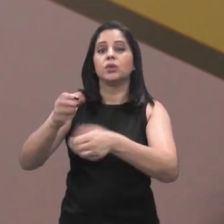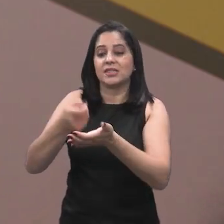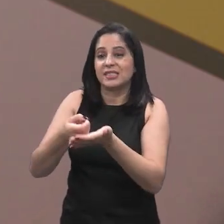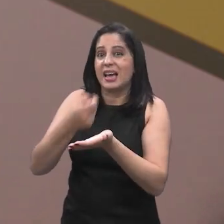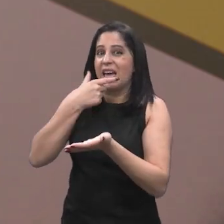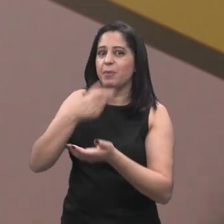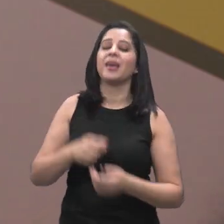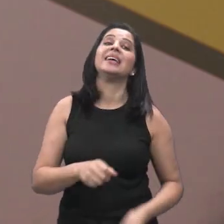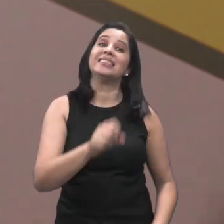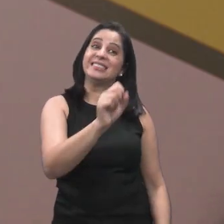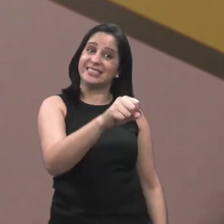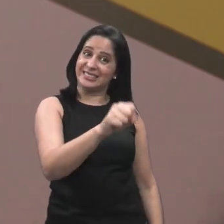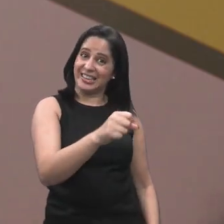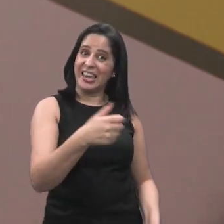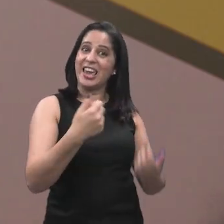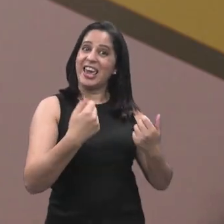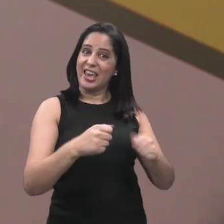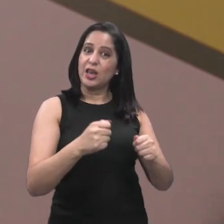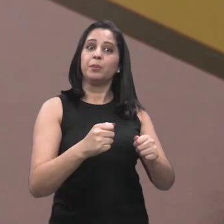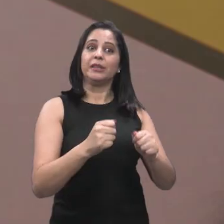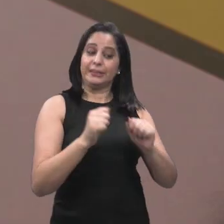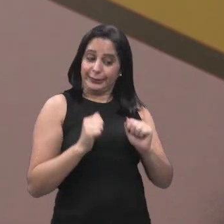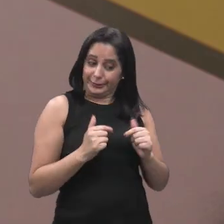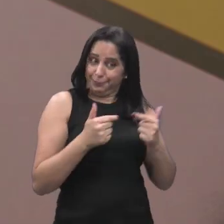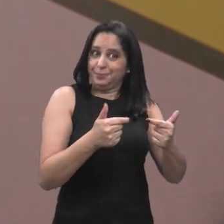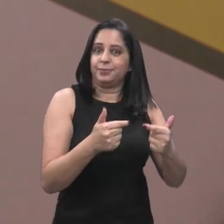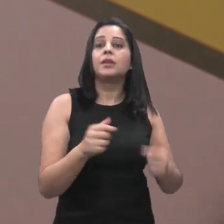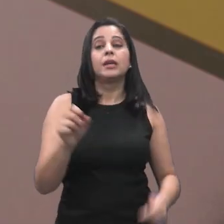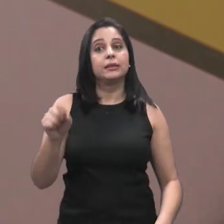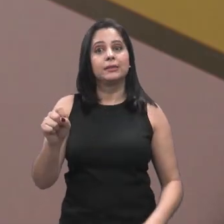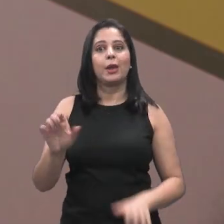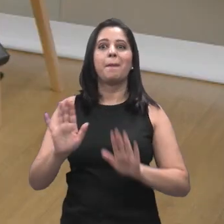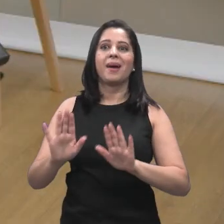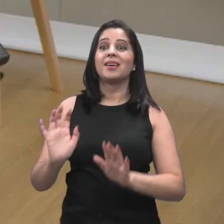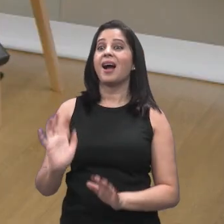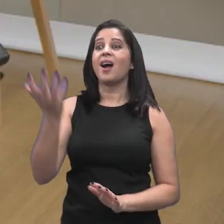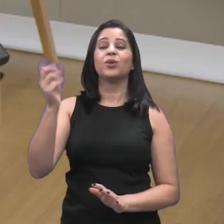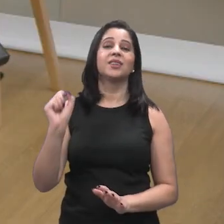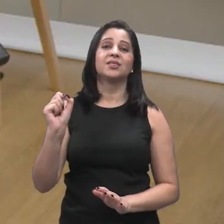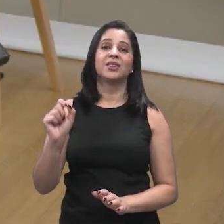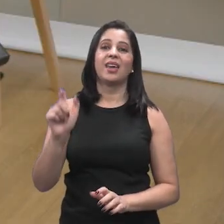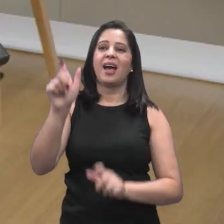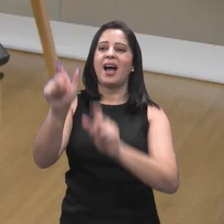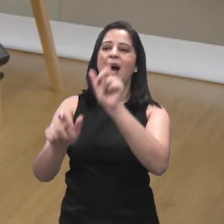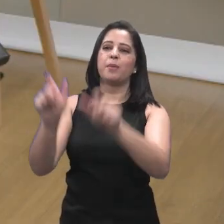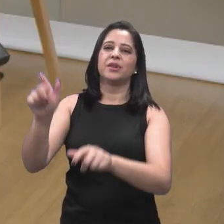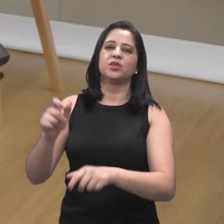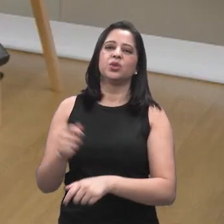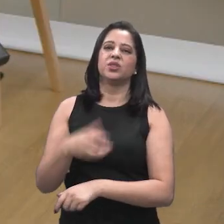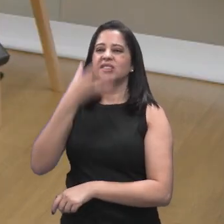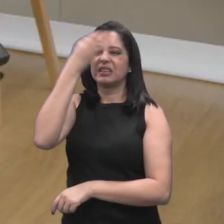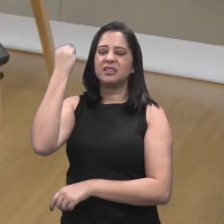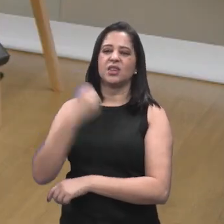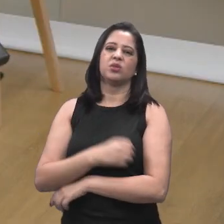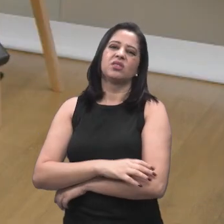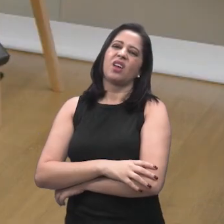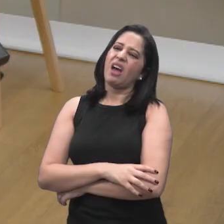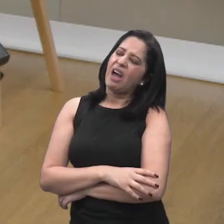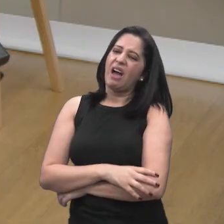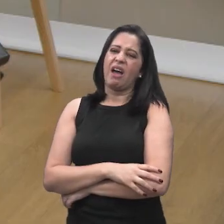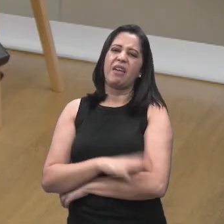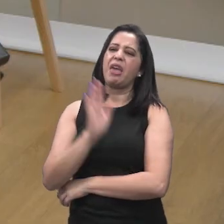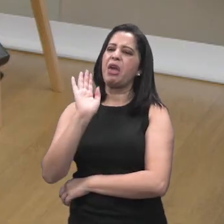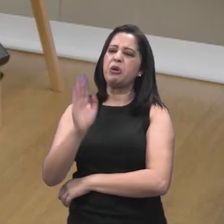nos horários certinhos da medicação. O que acontece muito disciplinado ali, né? O paciente nesse caso. O que